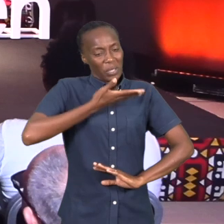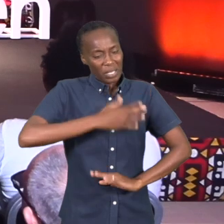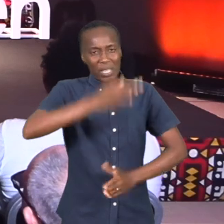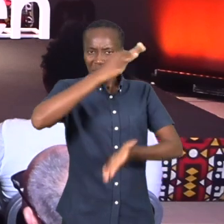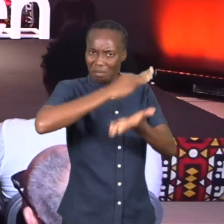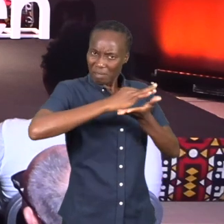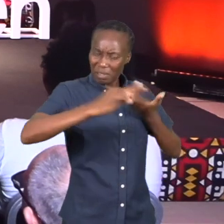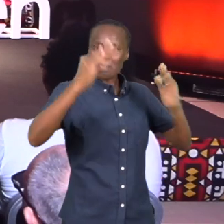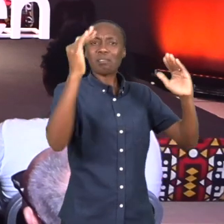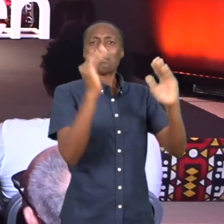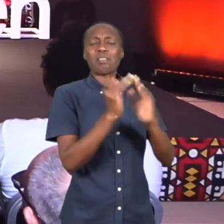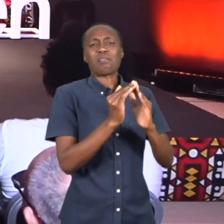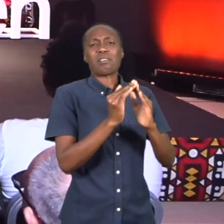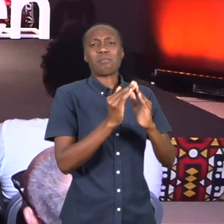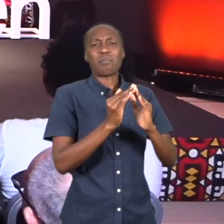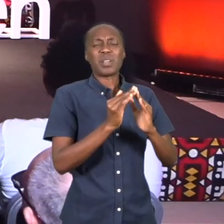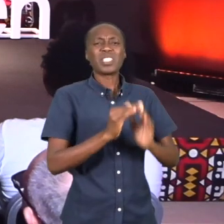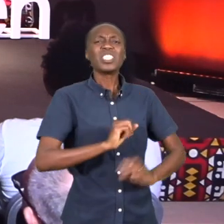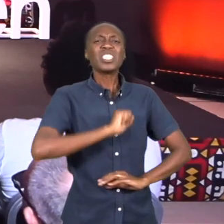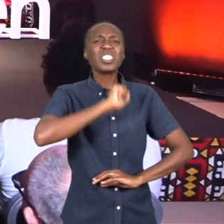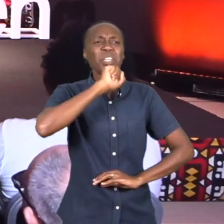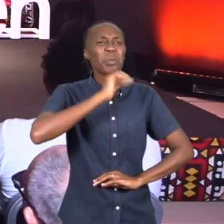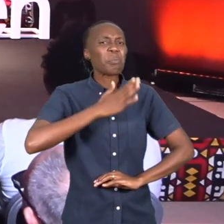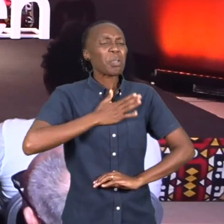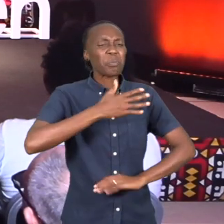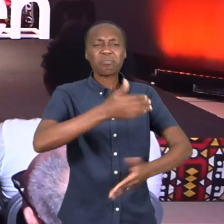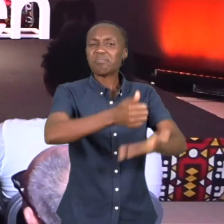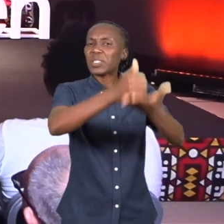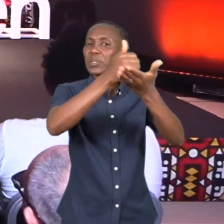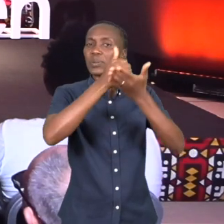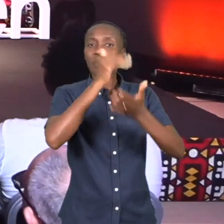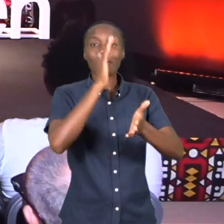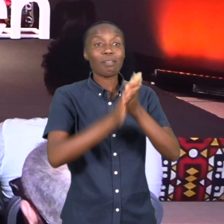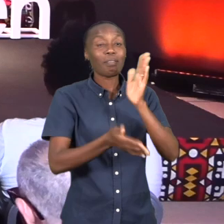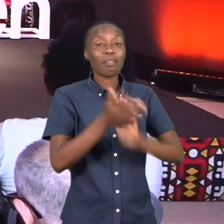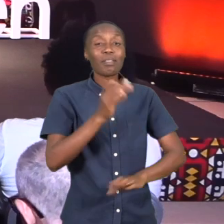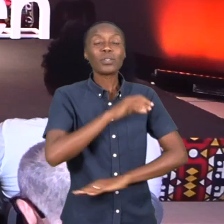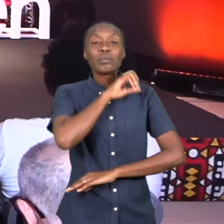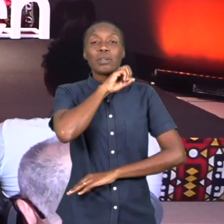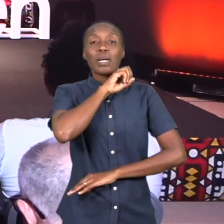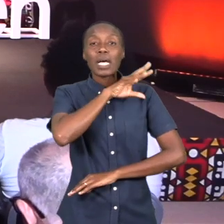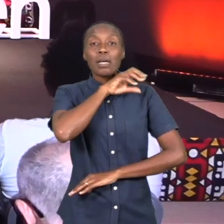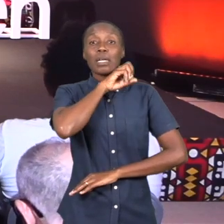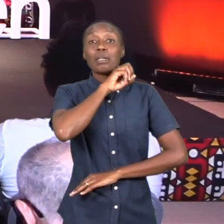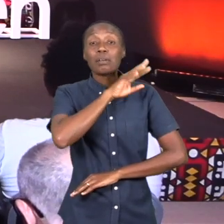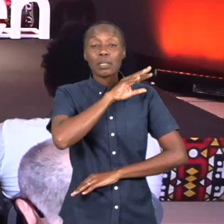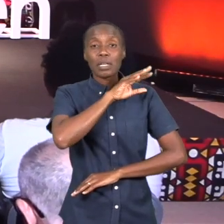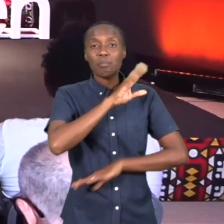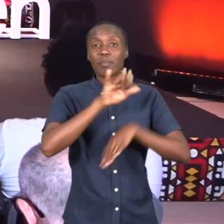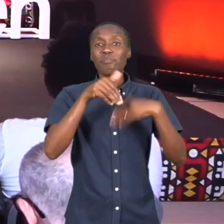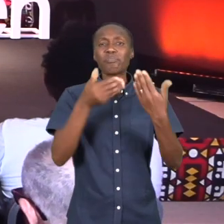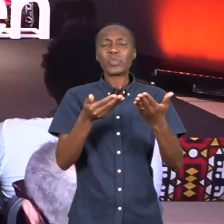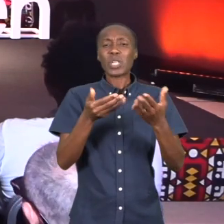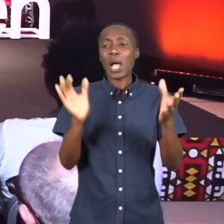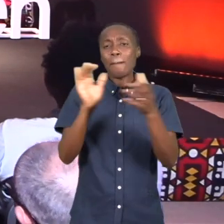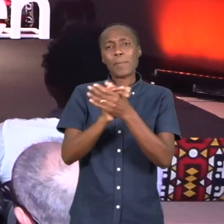aprovação. Tanto tentei que já não tinha vida social. Não comparecia aos encontros com